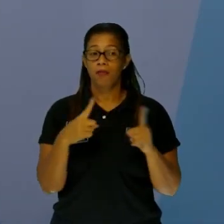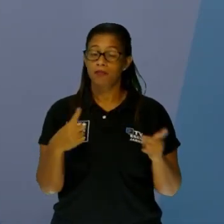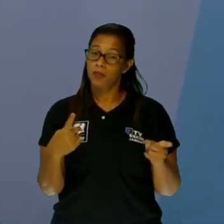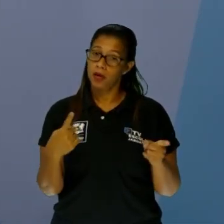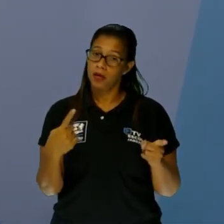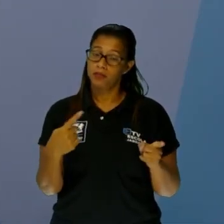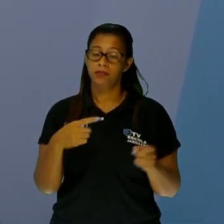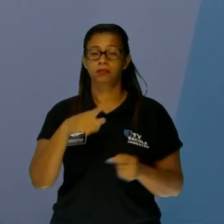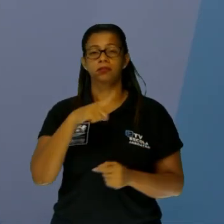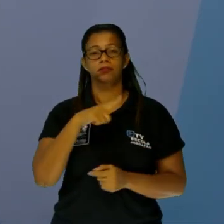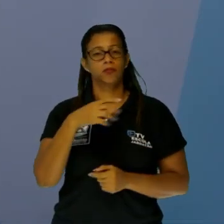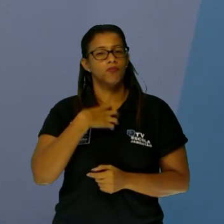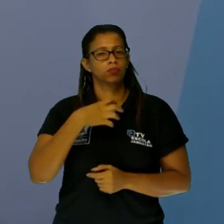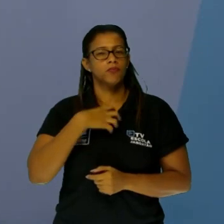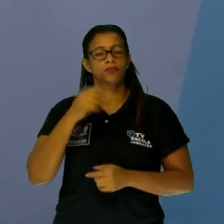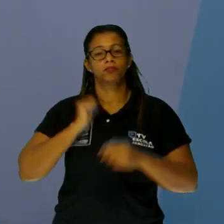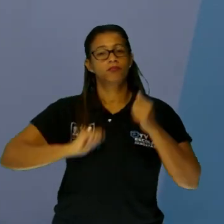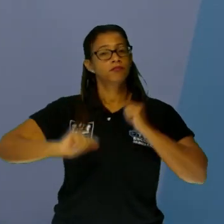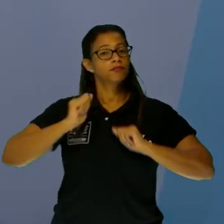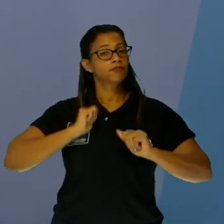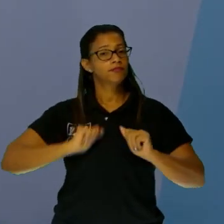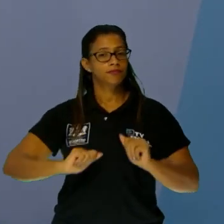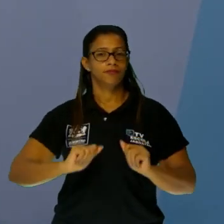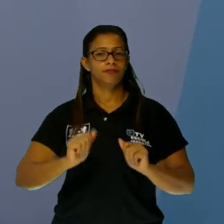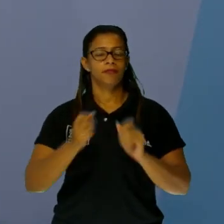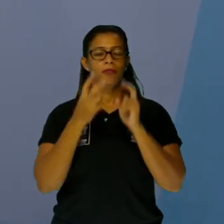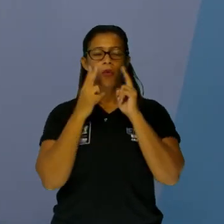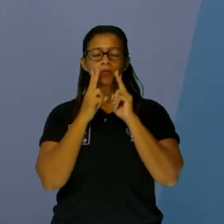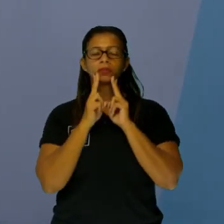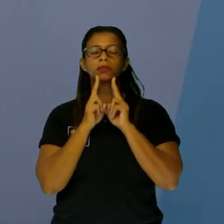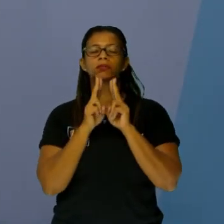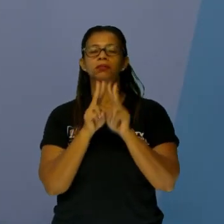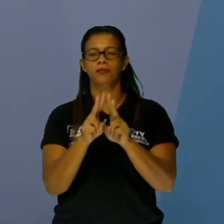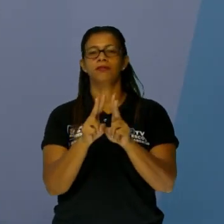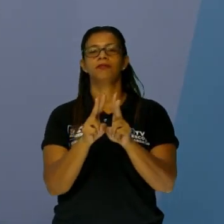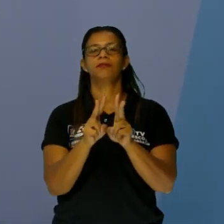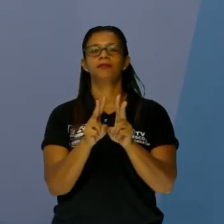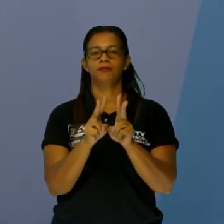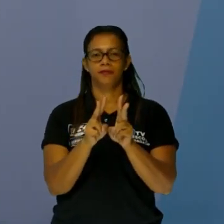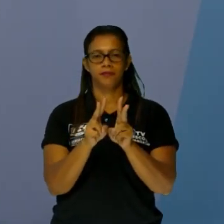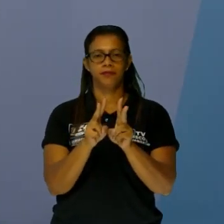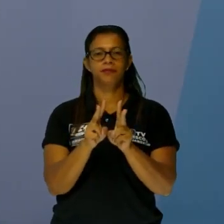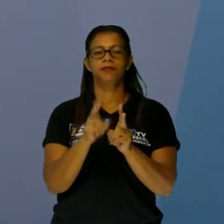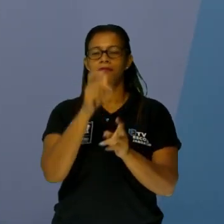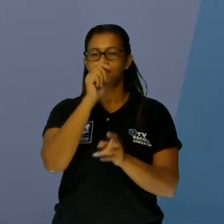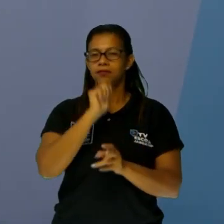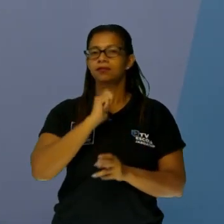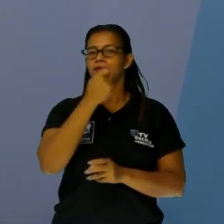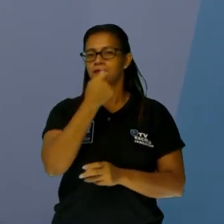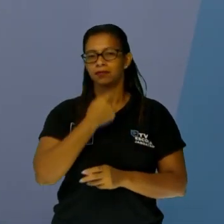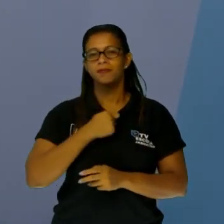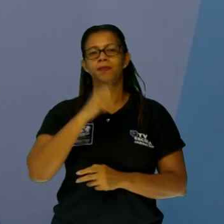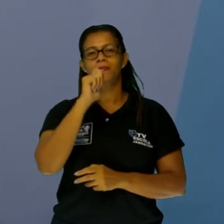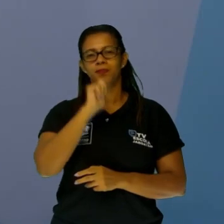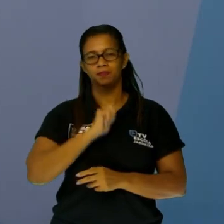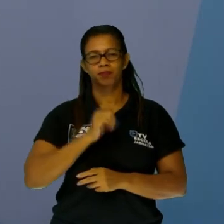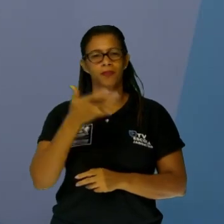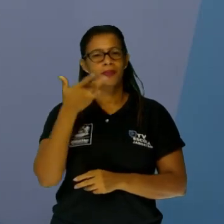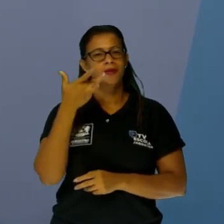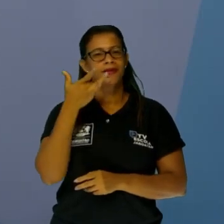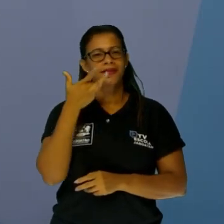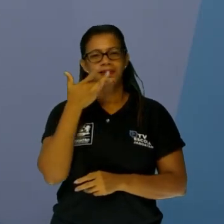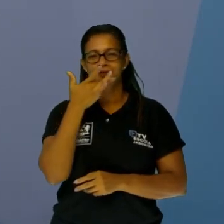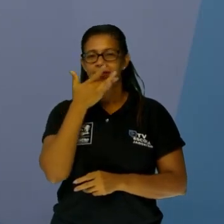essa expectativa, só por olhar ali, ó, para ele, que ele deve estar